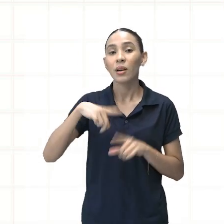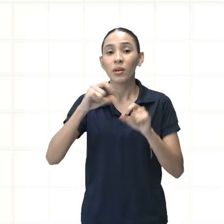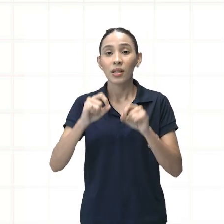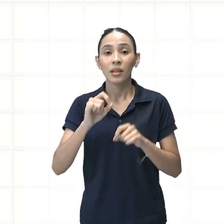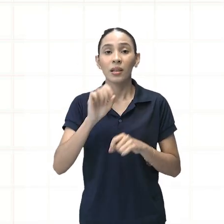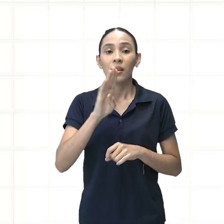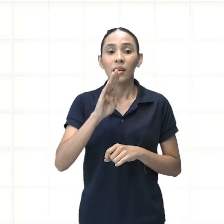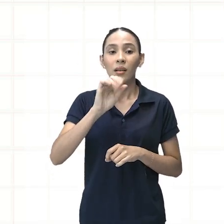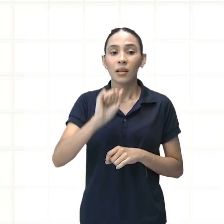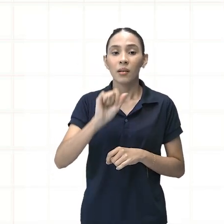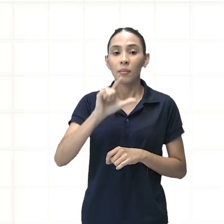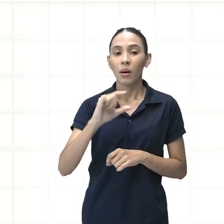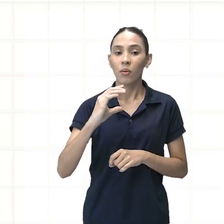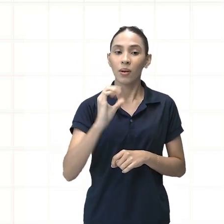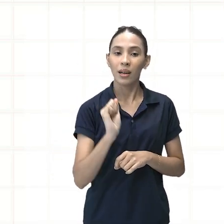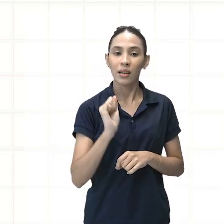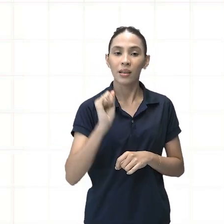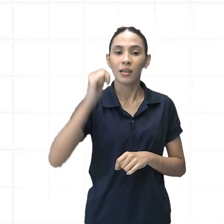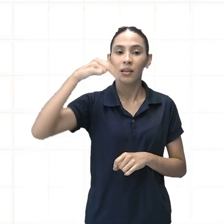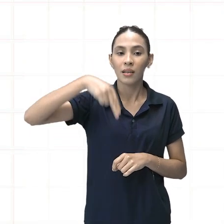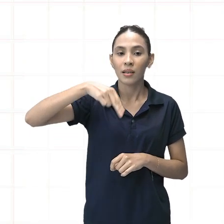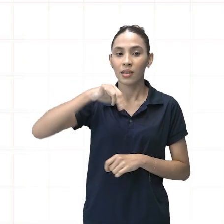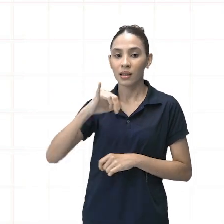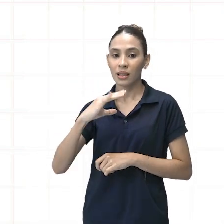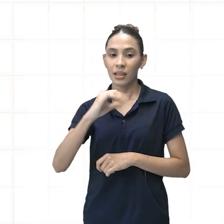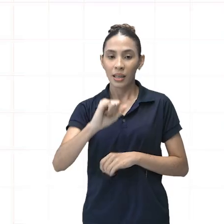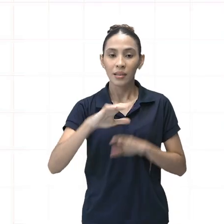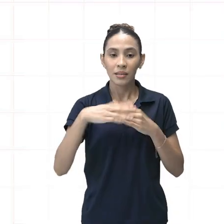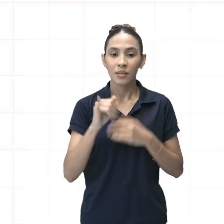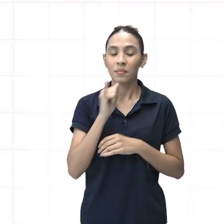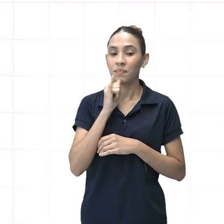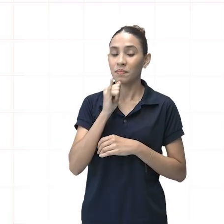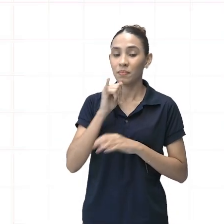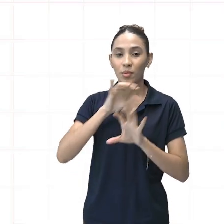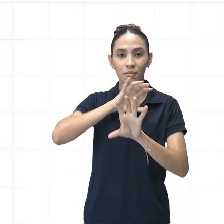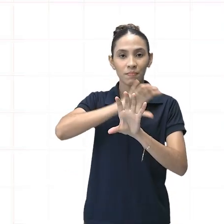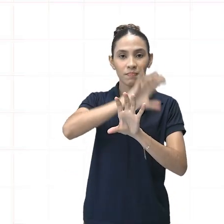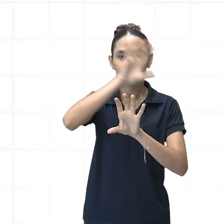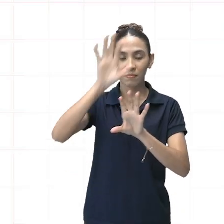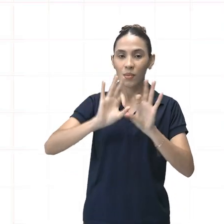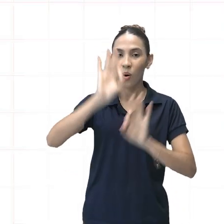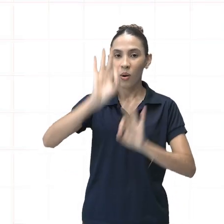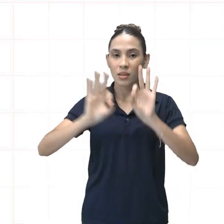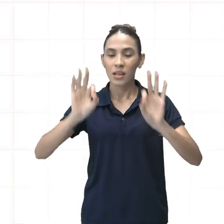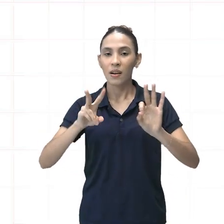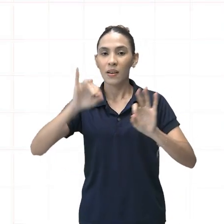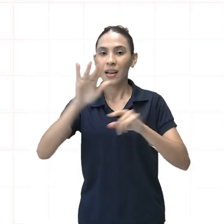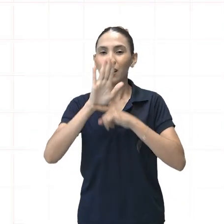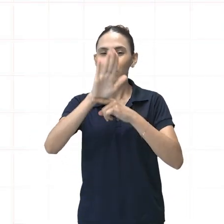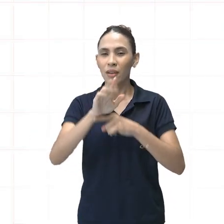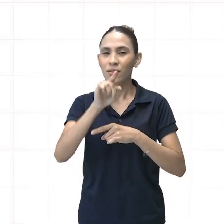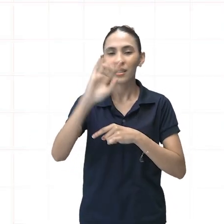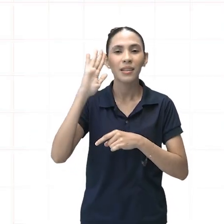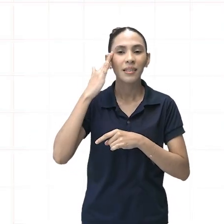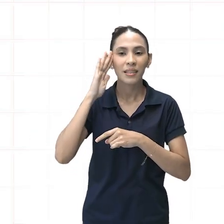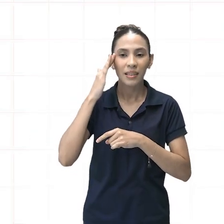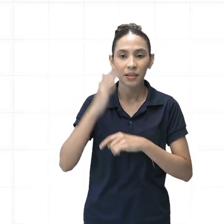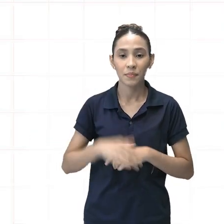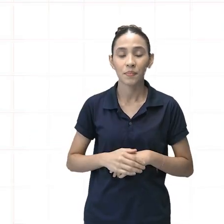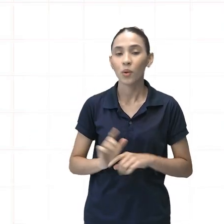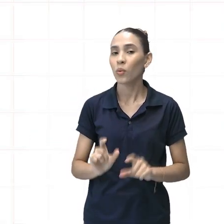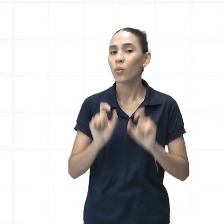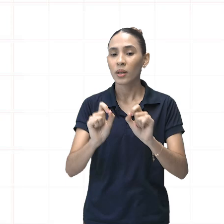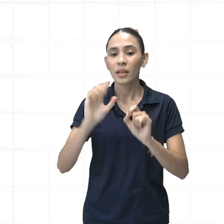questão balcânica. Então, acompanhem comigo. Nós temos aqui um mapa mental que ele vai ajudar vocês a entender essa questão. O